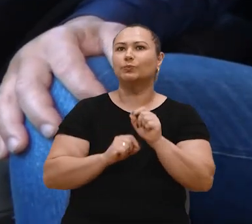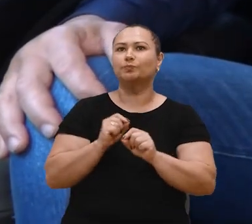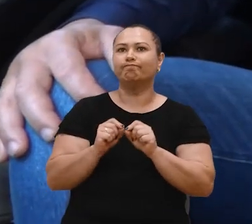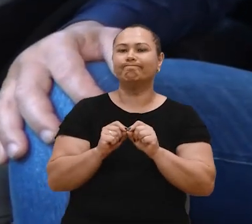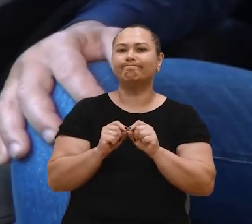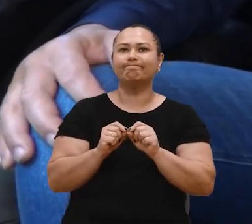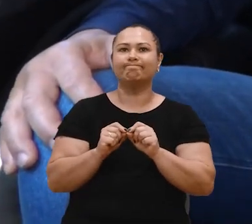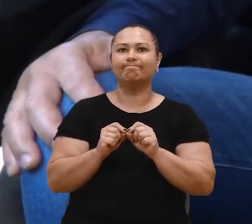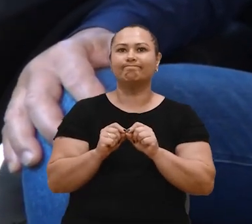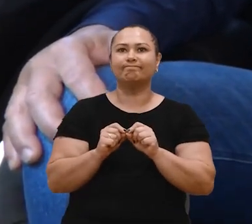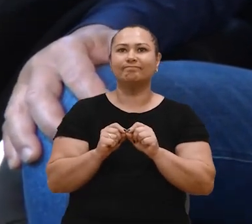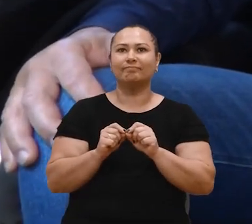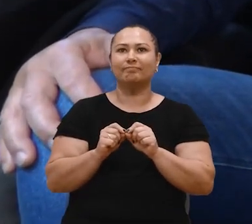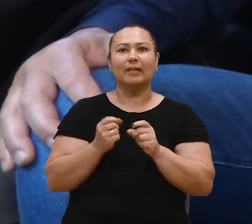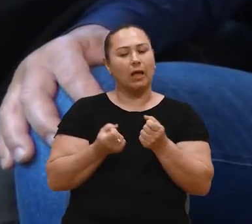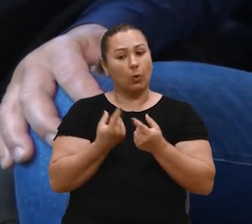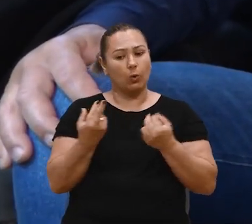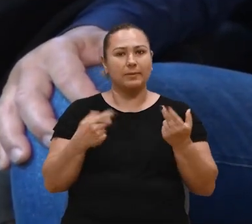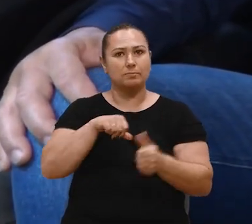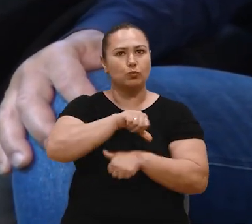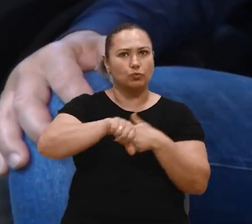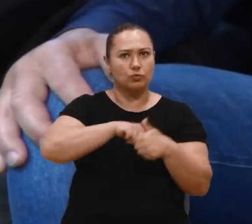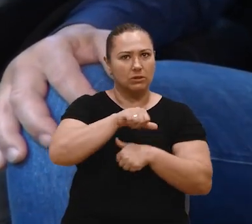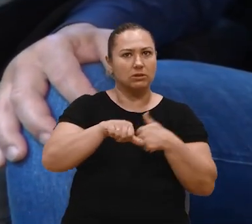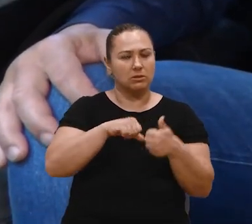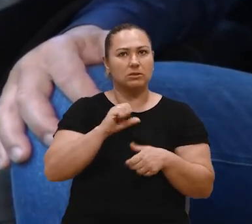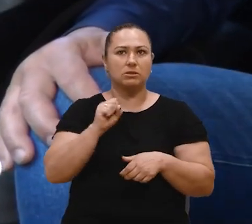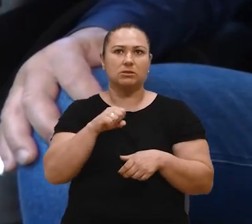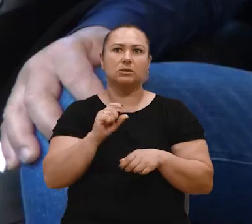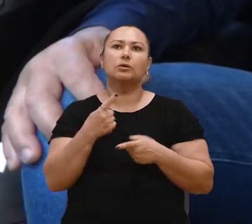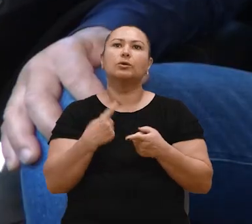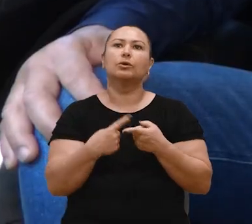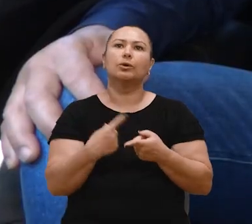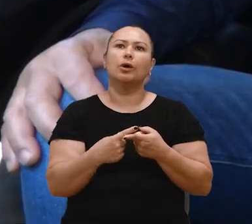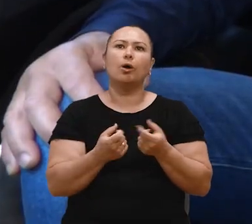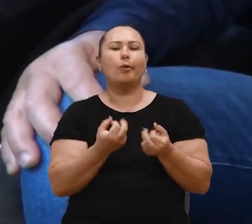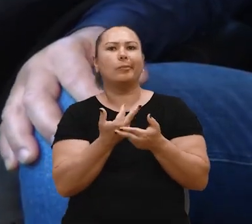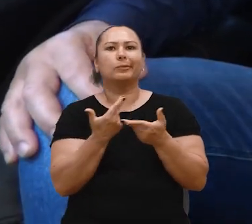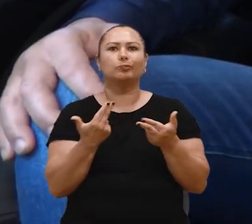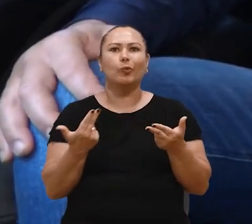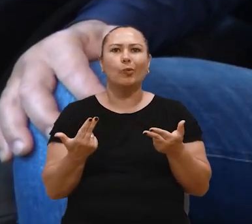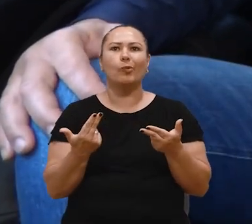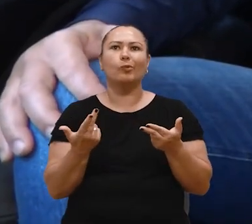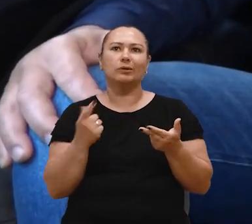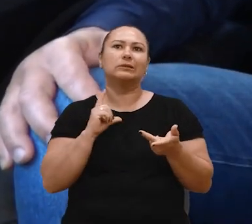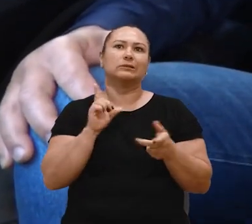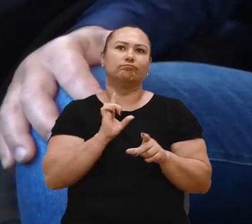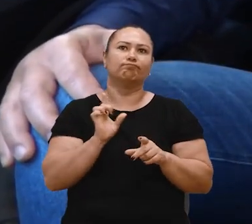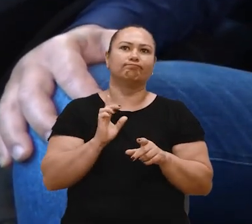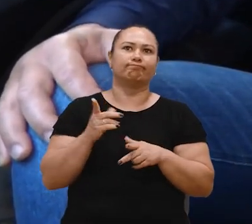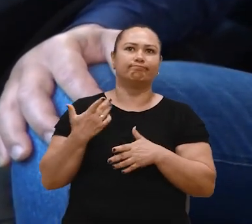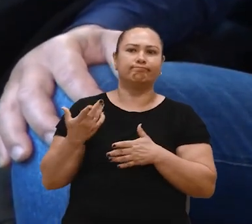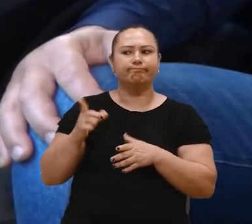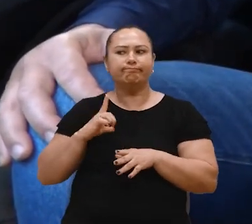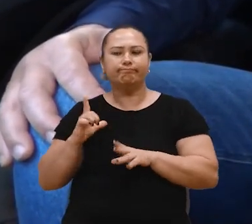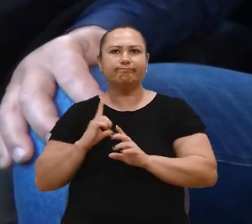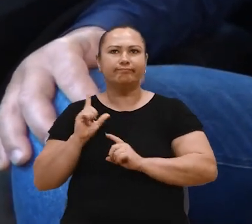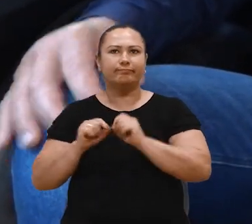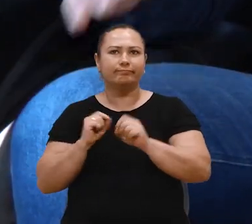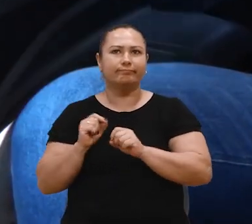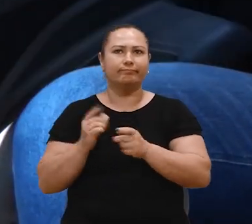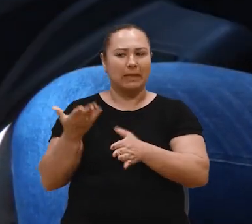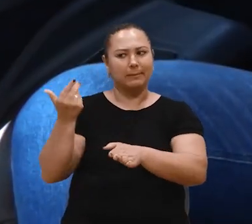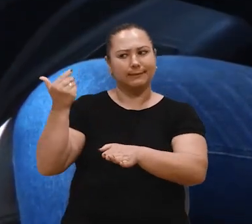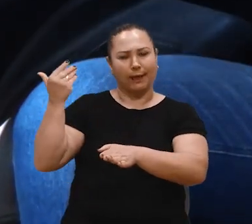ano de algumas mudanças, né? Devido a algumas situações que eu venho enfrentando aí